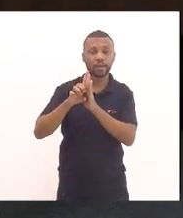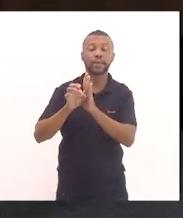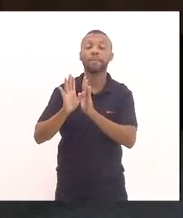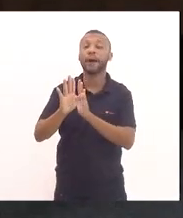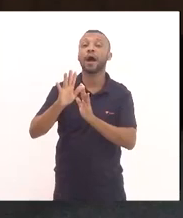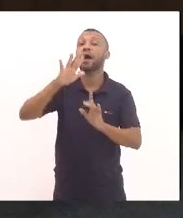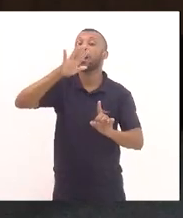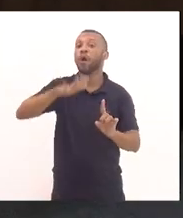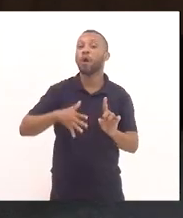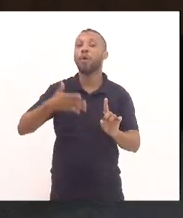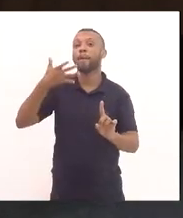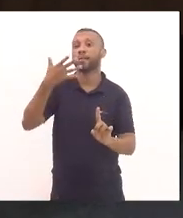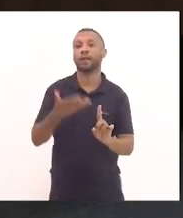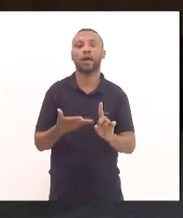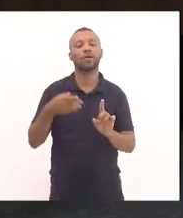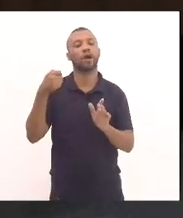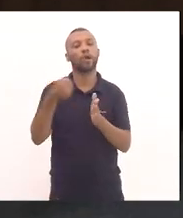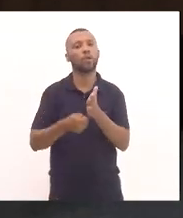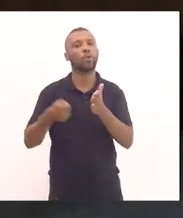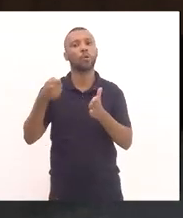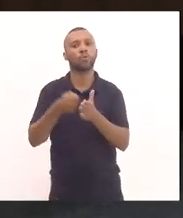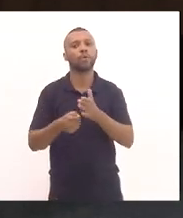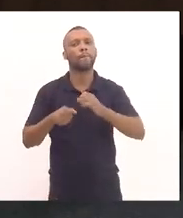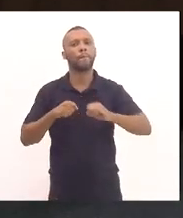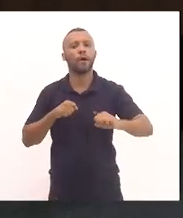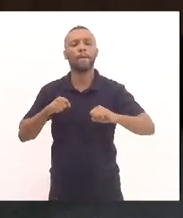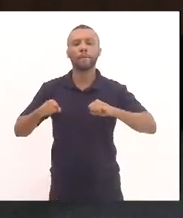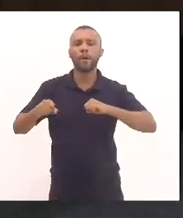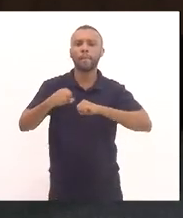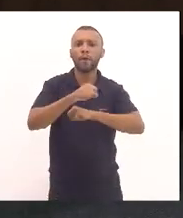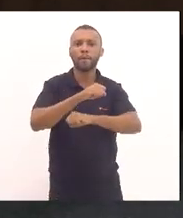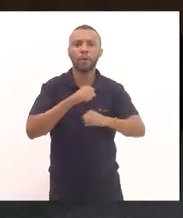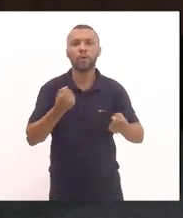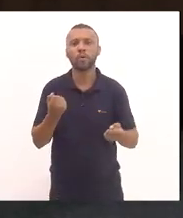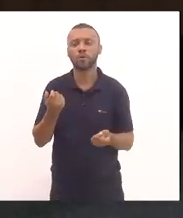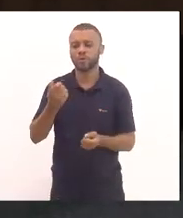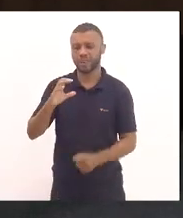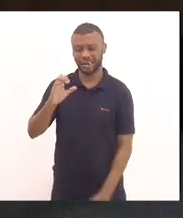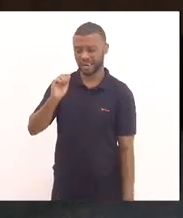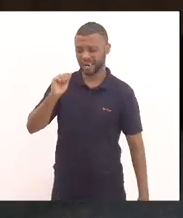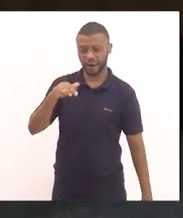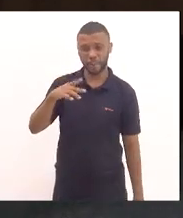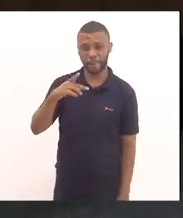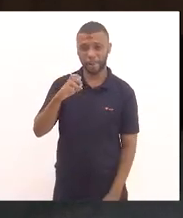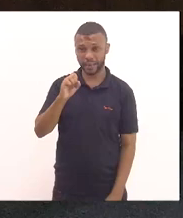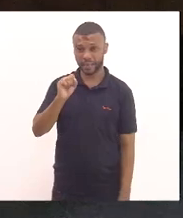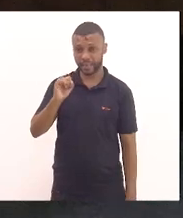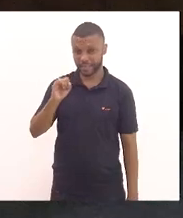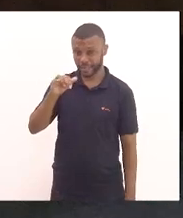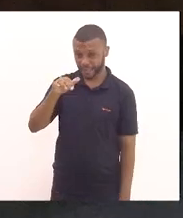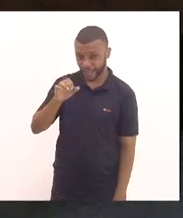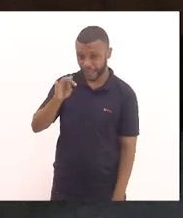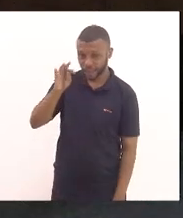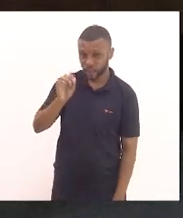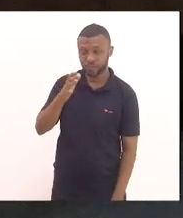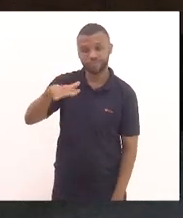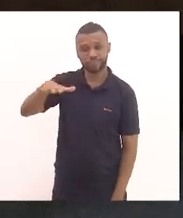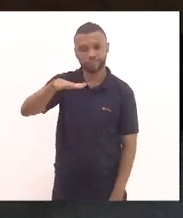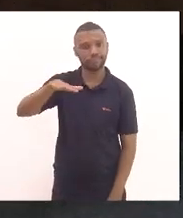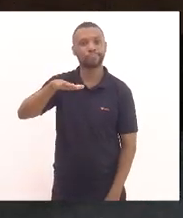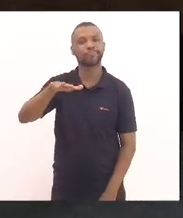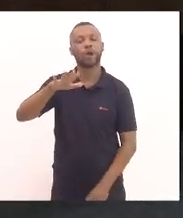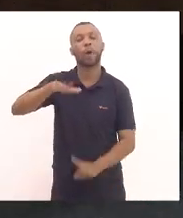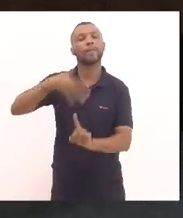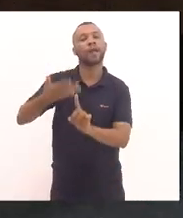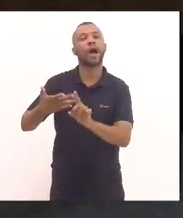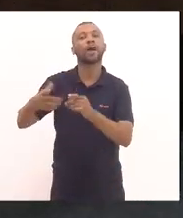homenagem à luta do campesinato, em homenagem aos autores, em homenagem